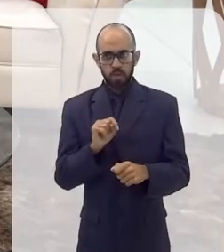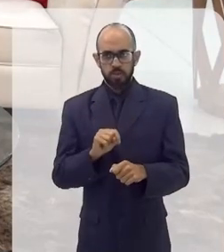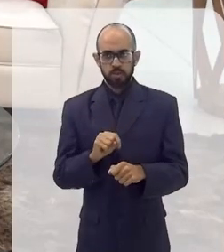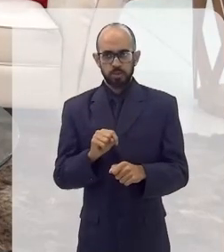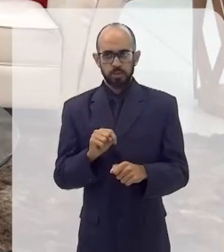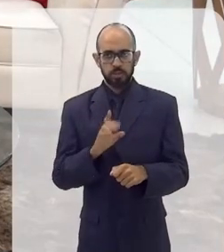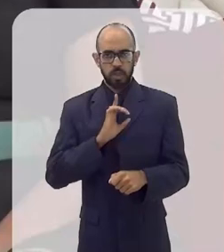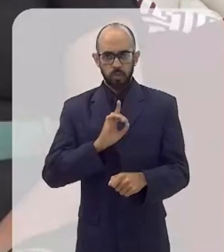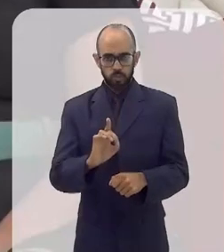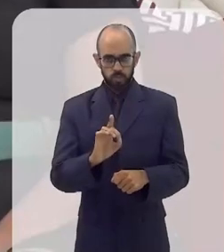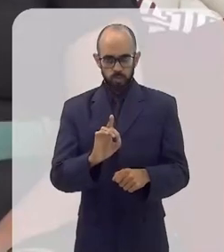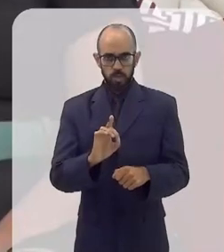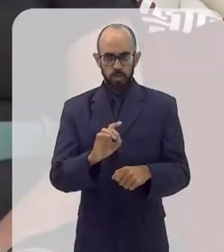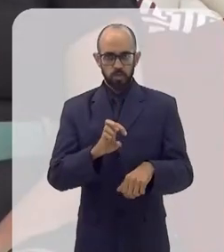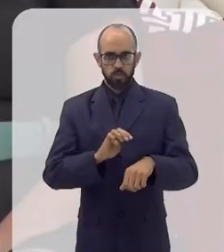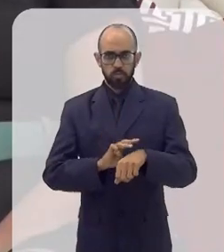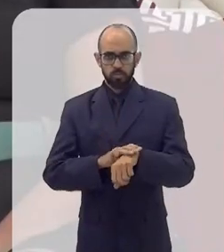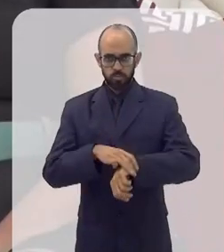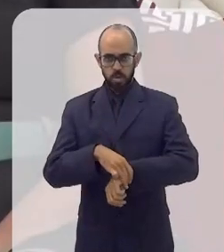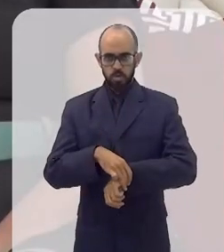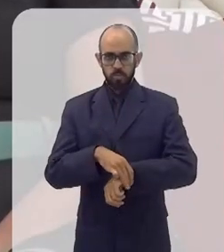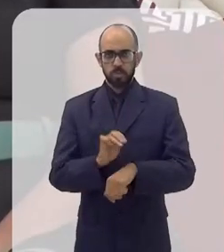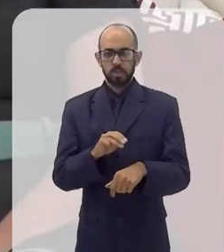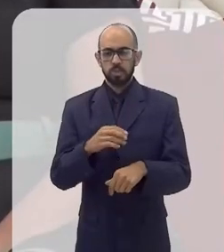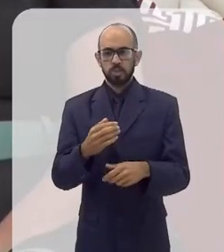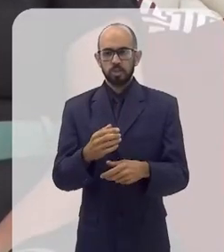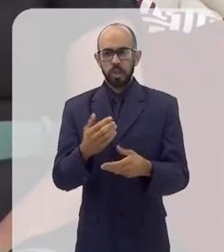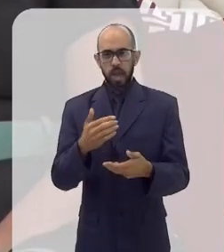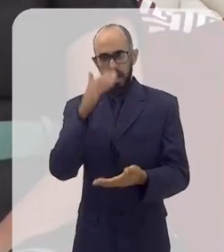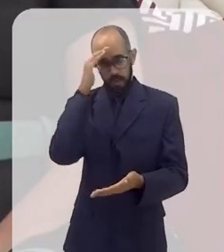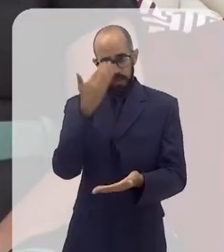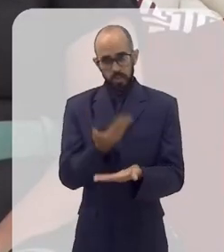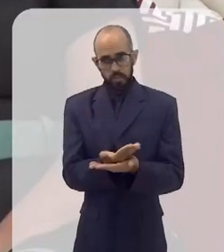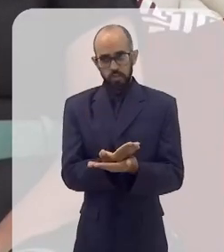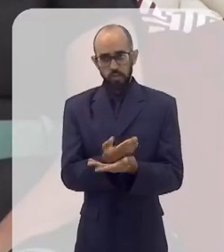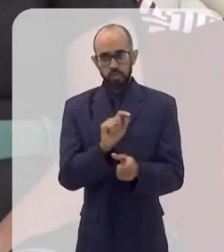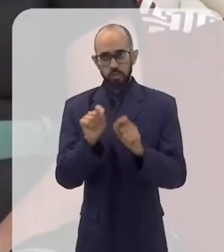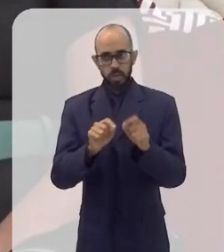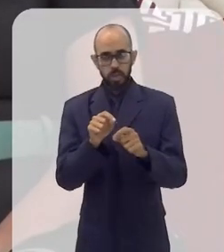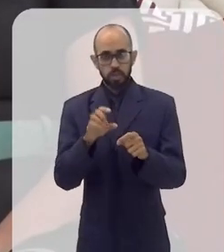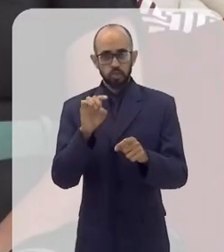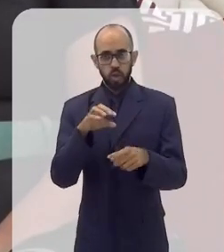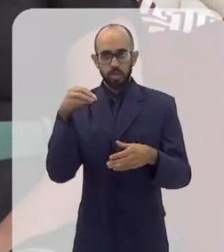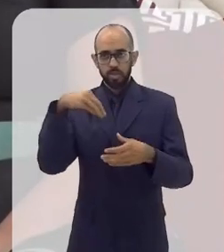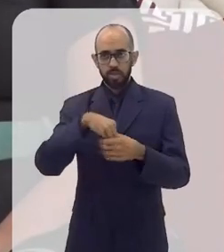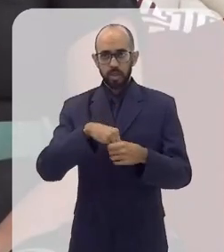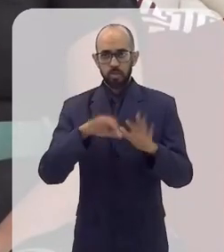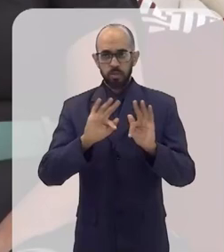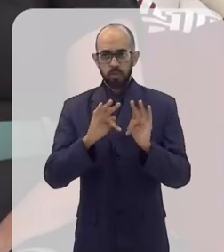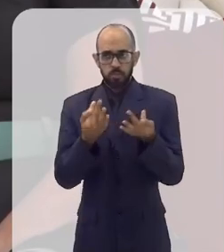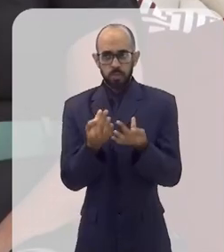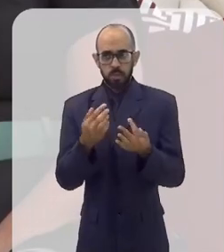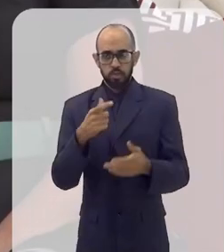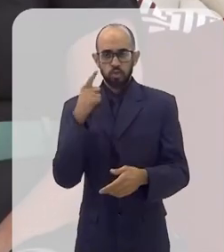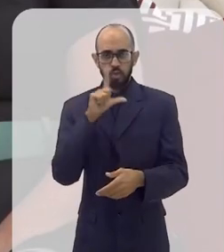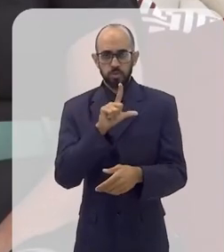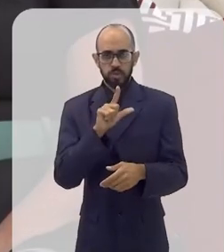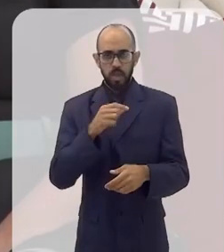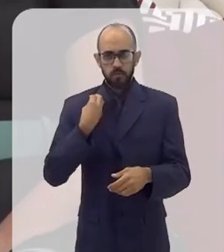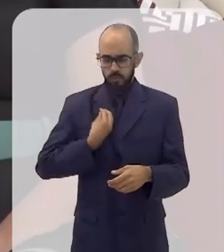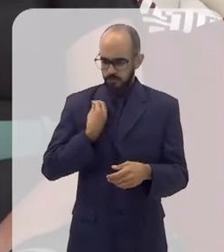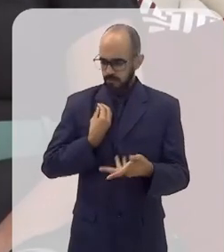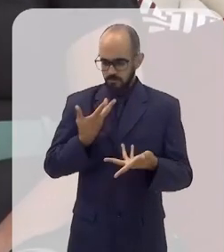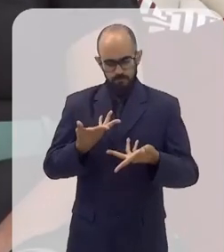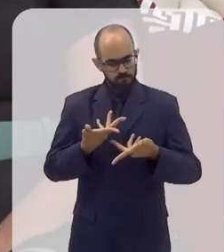na doutrina da Igreja de Jesus Cristo dos Santos dos Últimos Dias, nós acreditamos que apenas dentro da vida familiar nós conseguimos